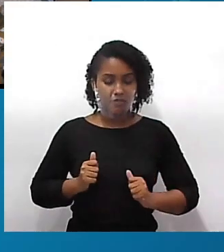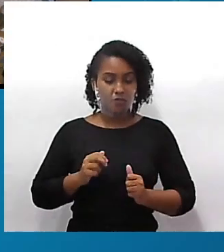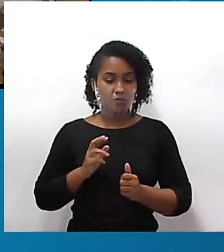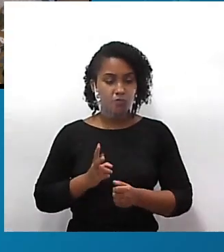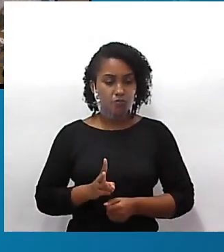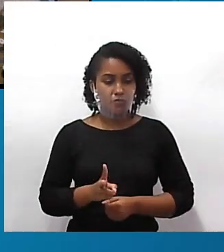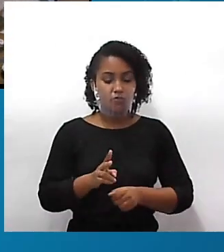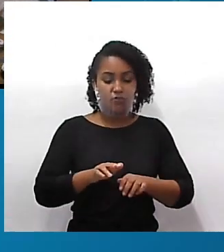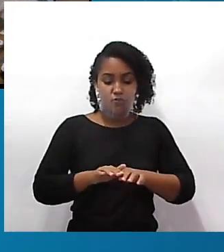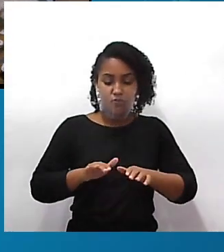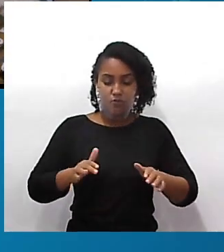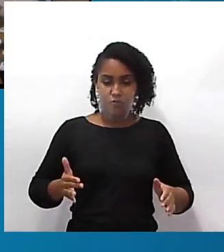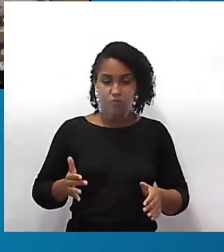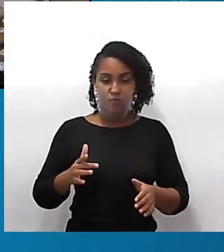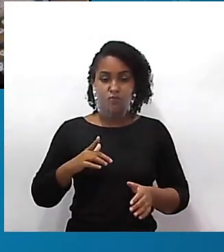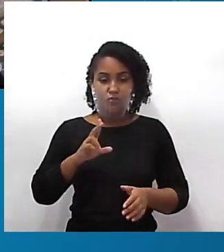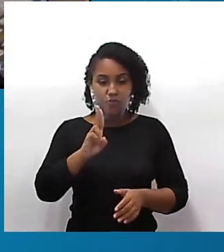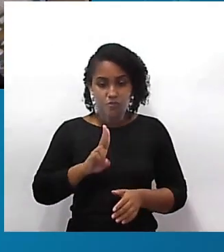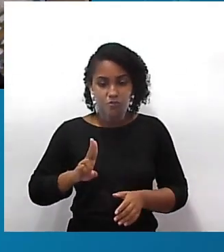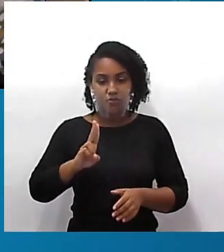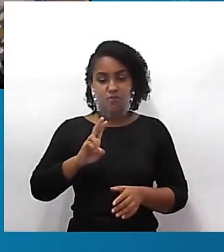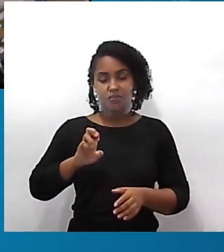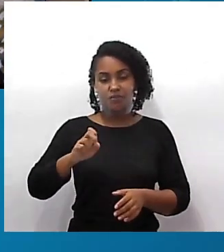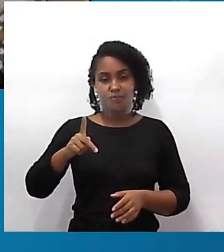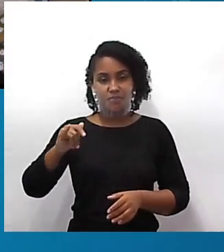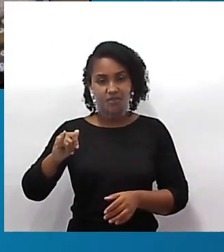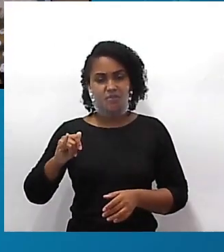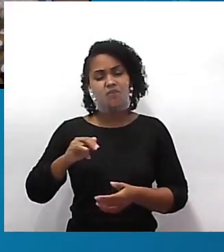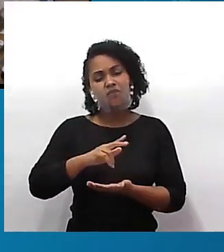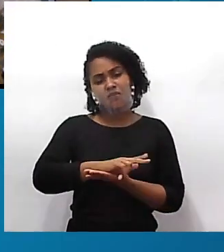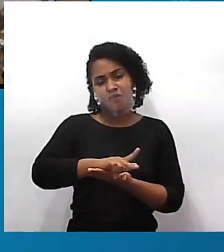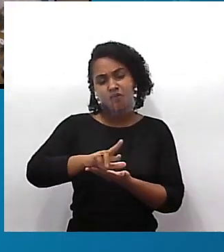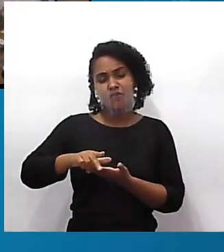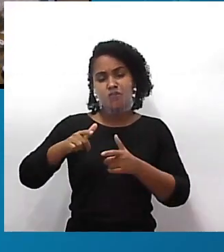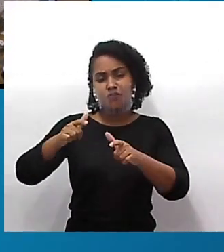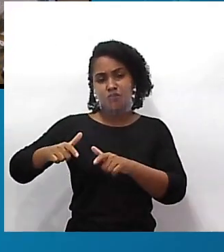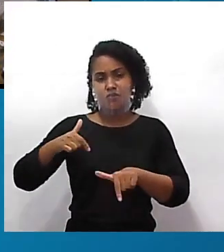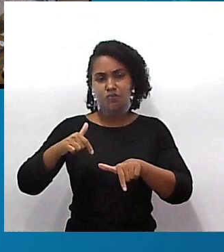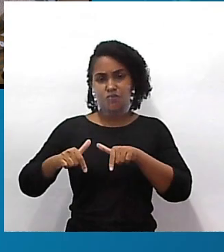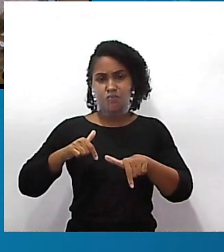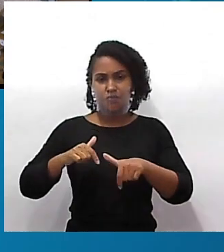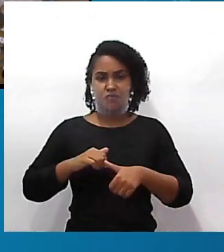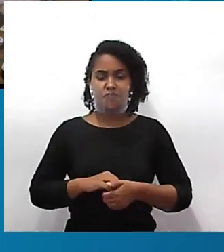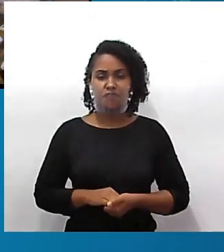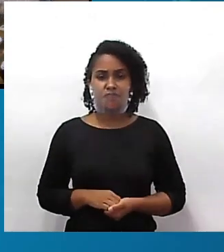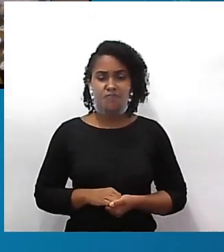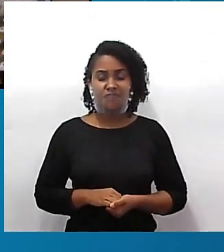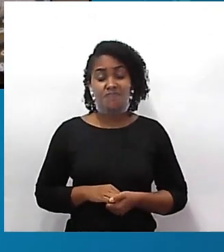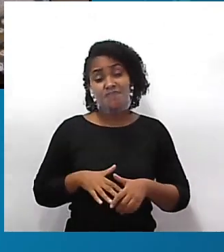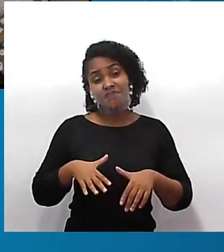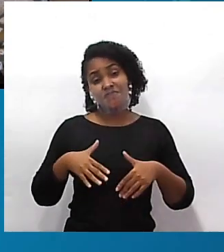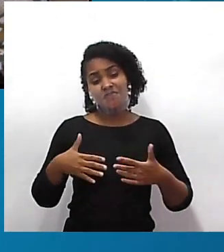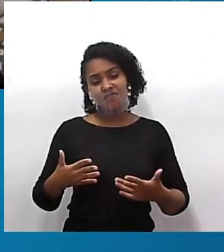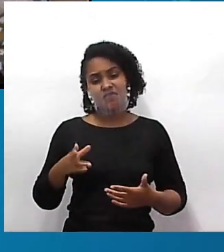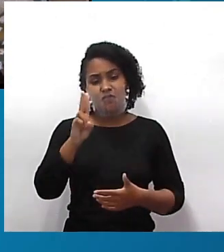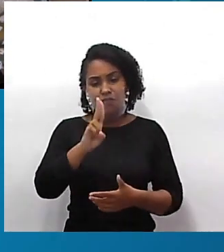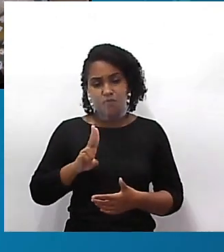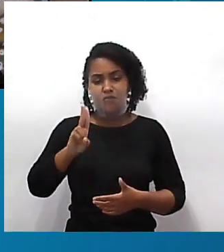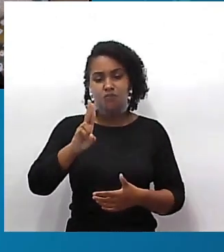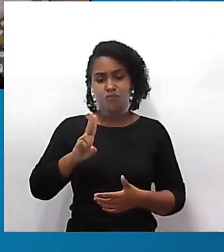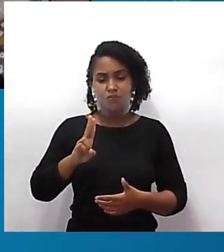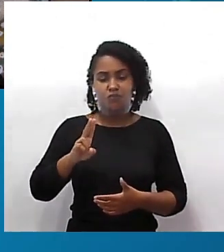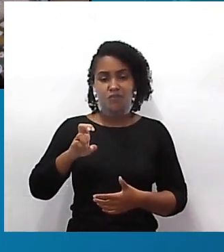rotinas de superfícies, equipamentos e outros elementos no ambiente de trabalho, assim como o uso dos